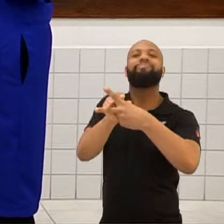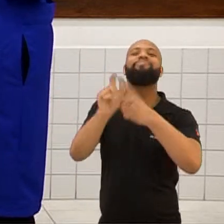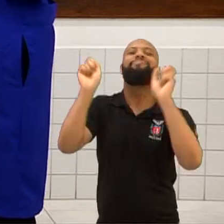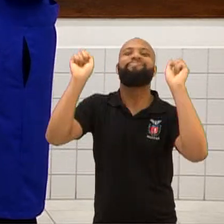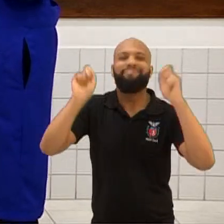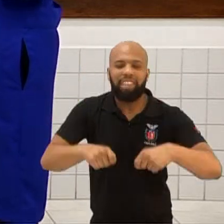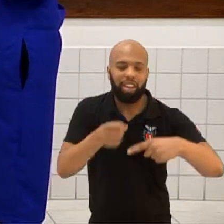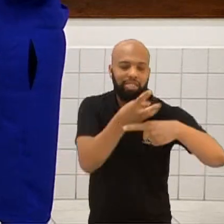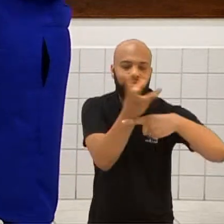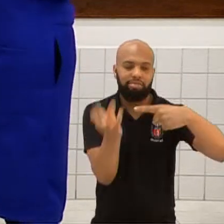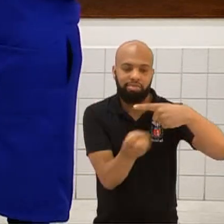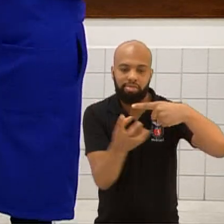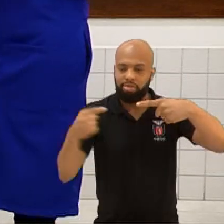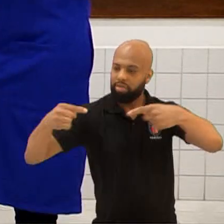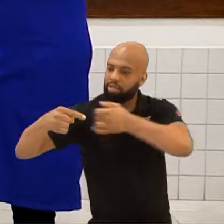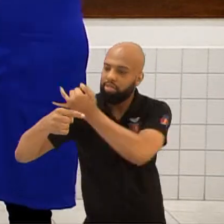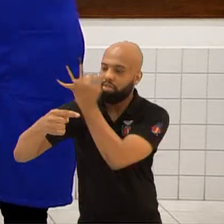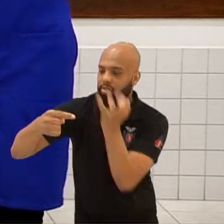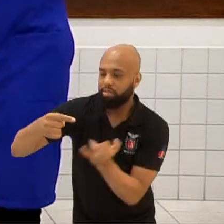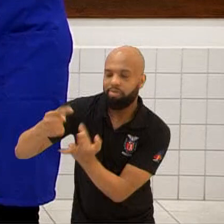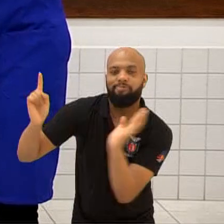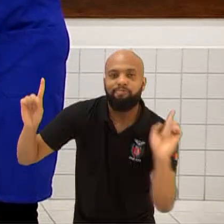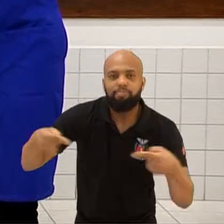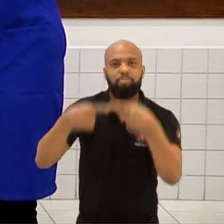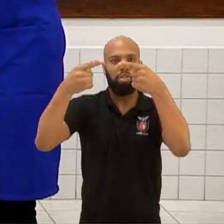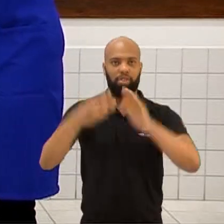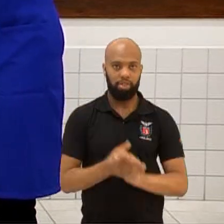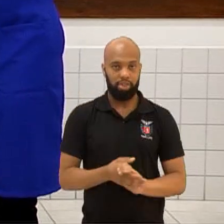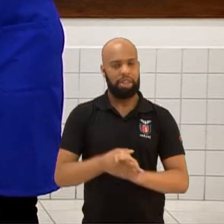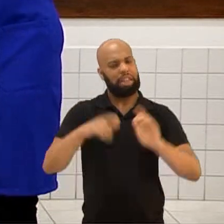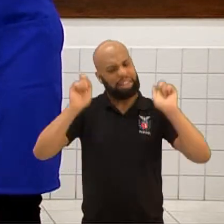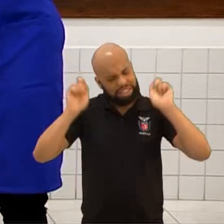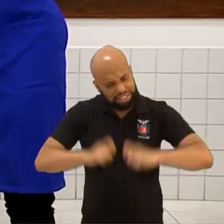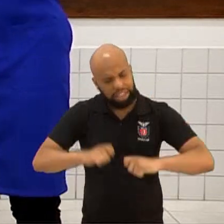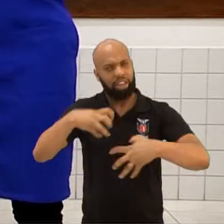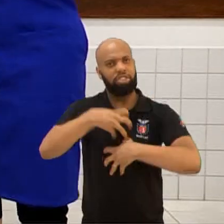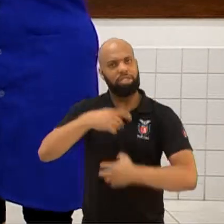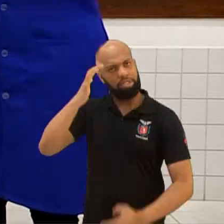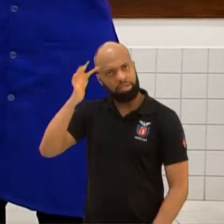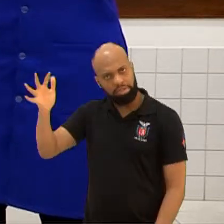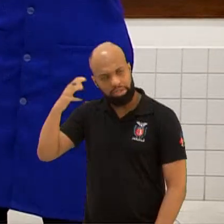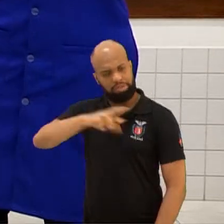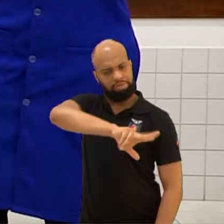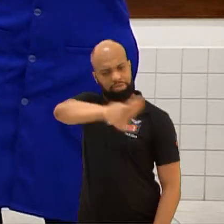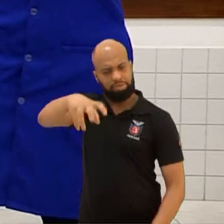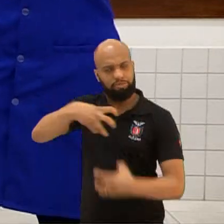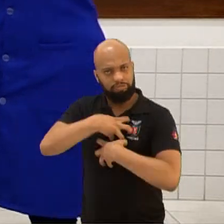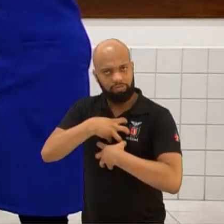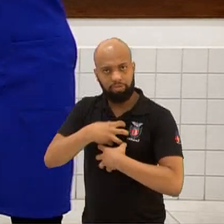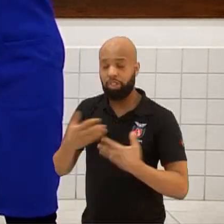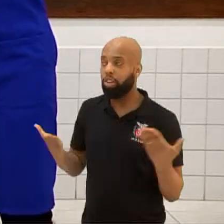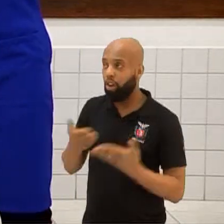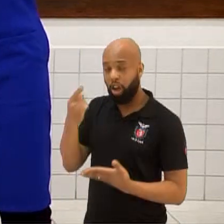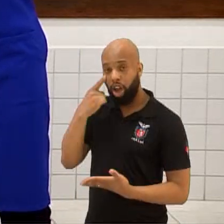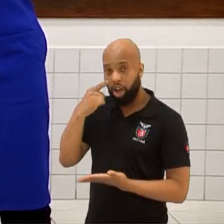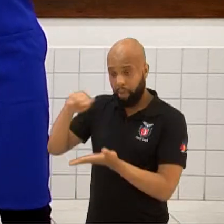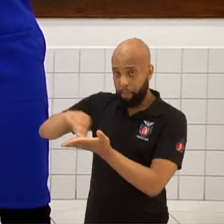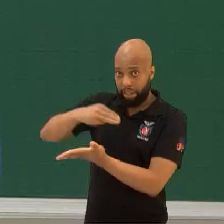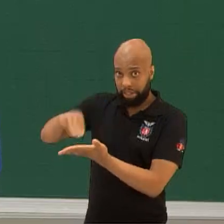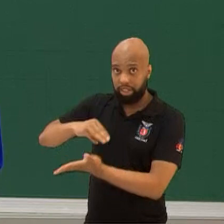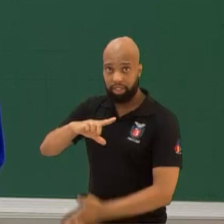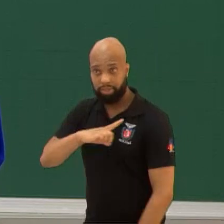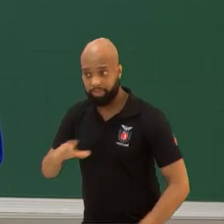esse e esse grande ainda é proporcional a esse. Então, dá para fazer o teorema de várias formas. Vamos ver o que o pessoal está dizendo aqui, professor? Vamos